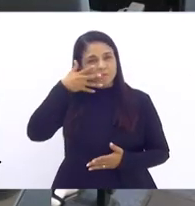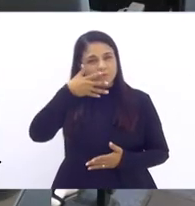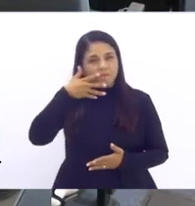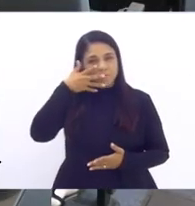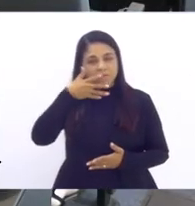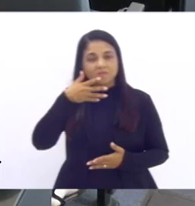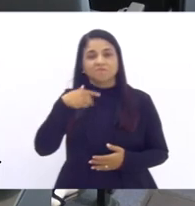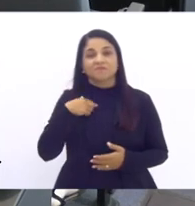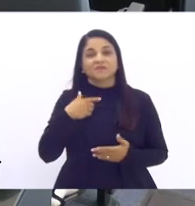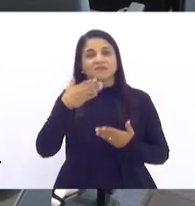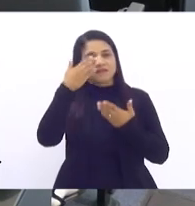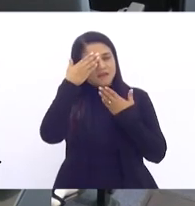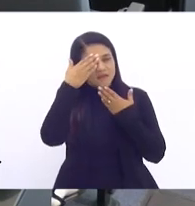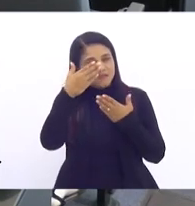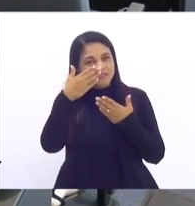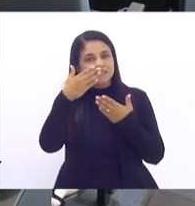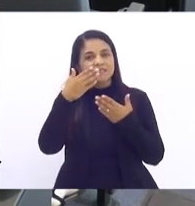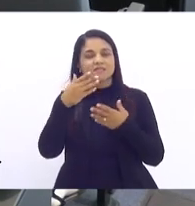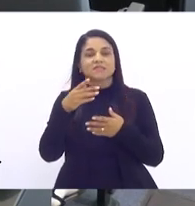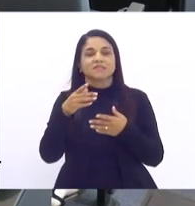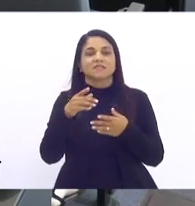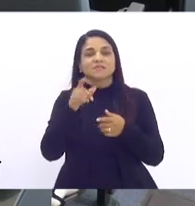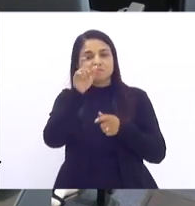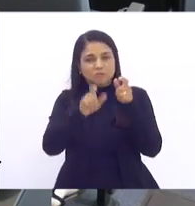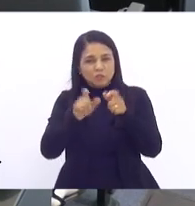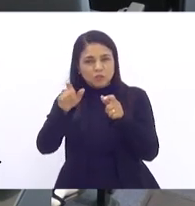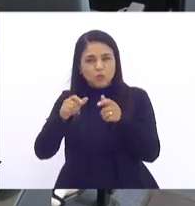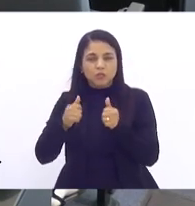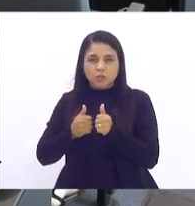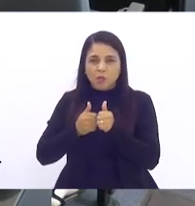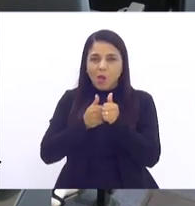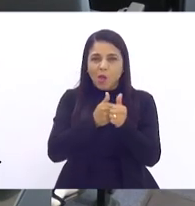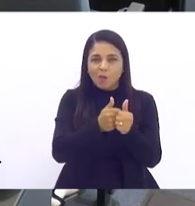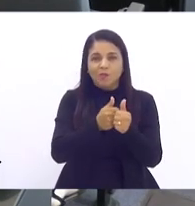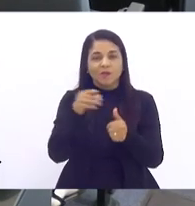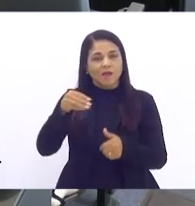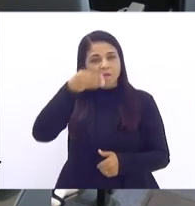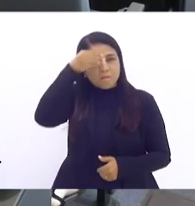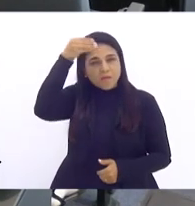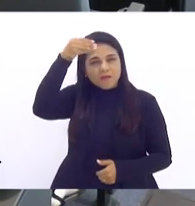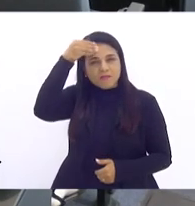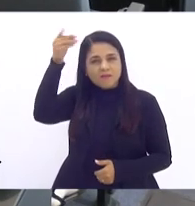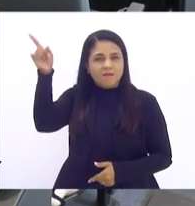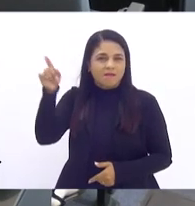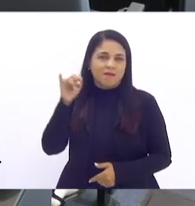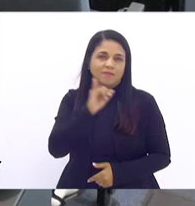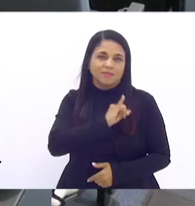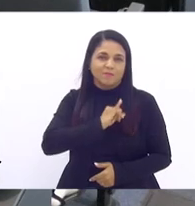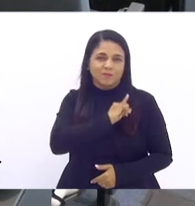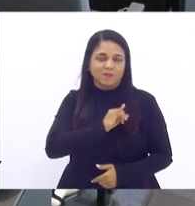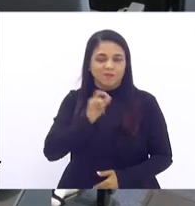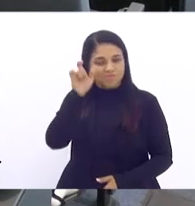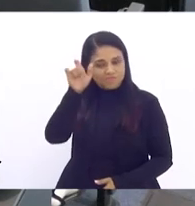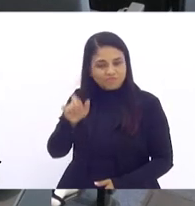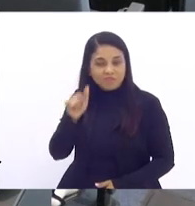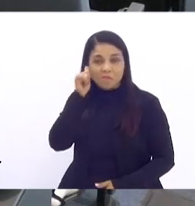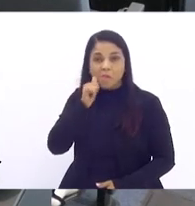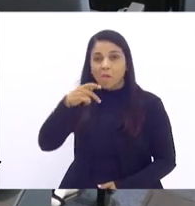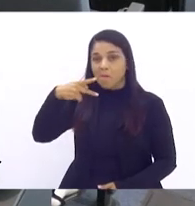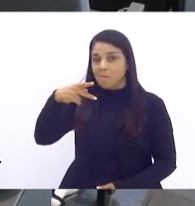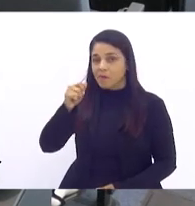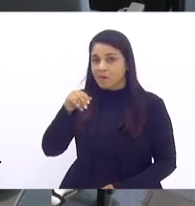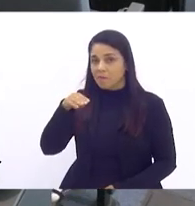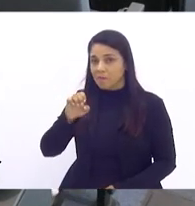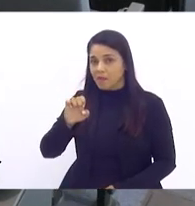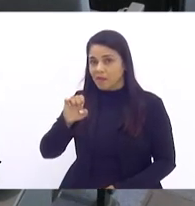as pessoas que me acompanharam nessa audiência pública e a nossa madrinha na causa lá em Itaboraí a primeira dama Pamela Oli muito obrigada